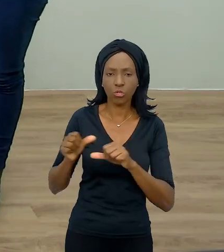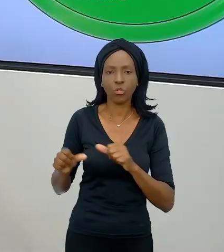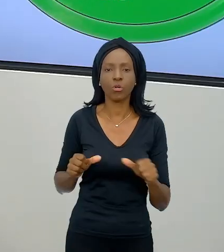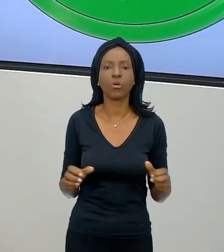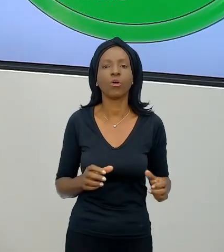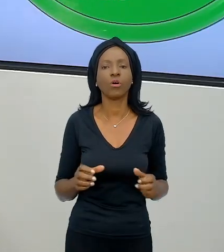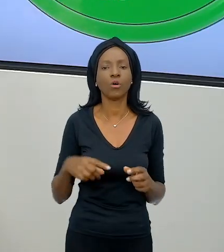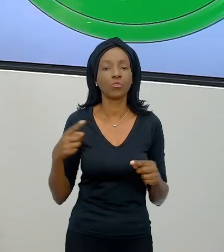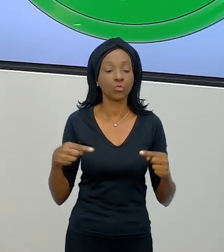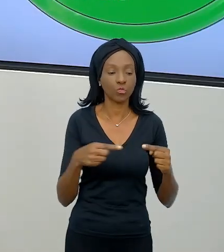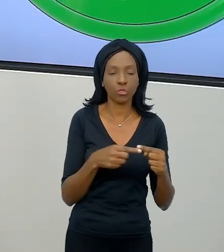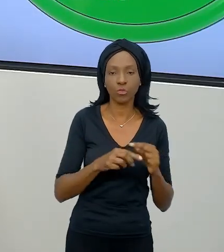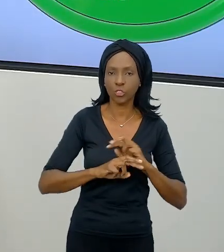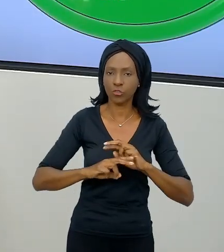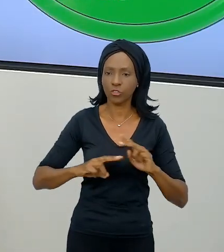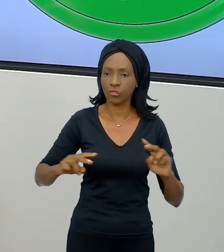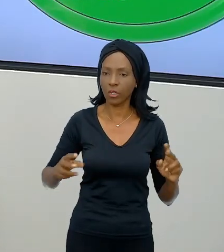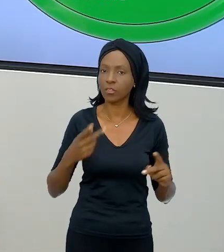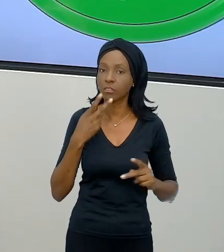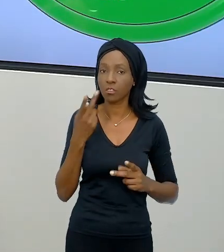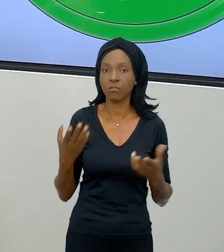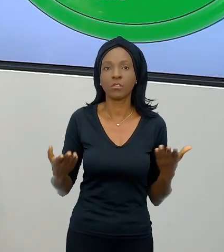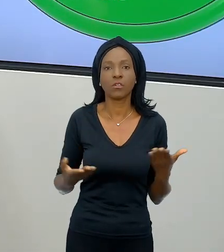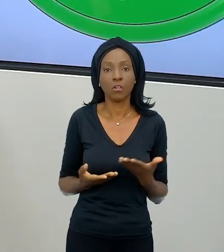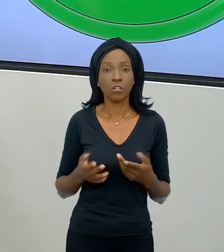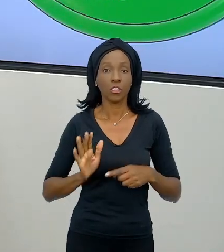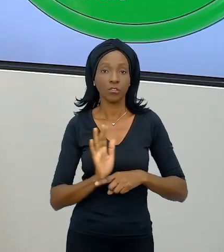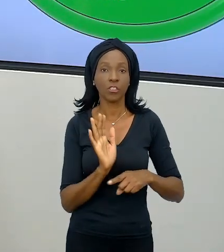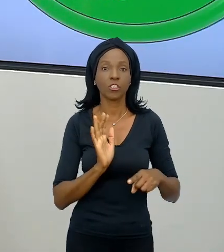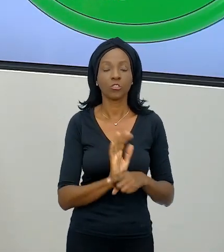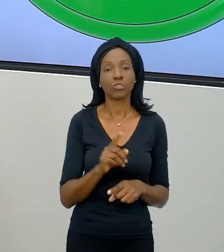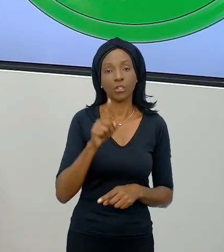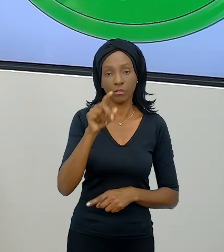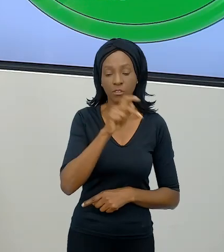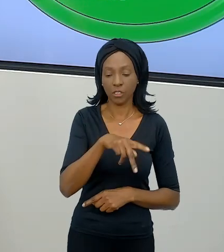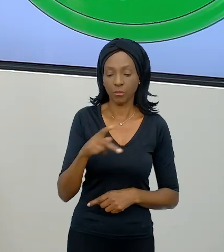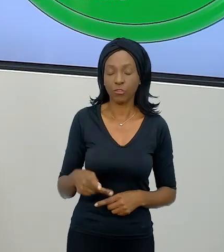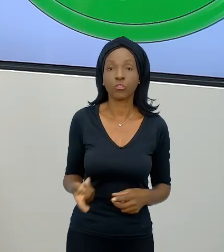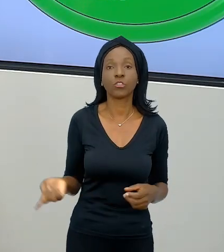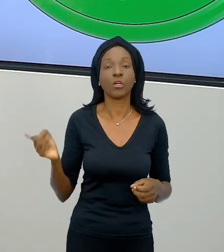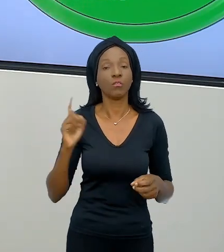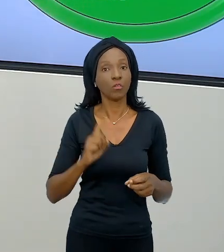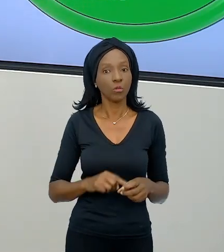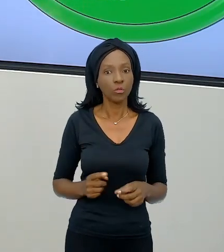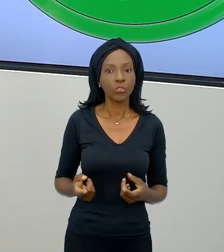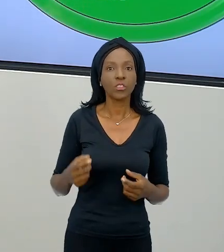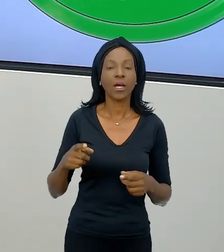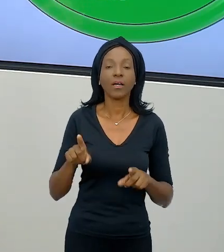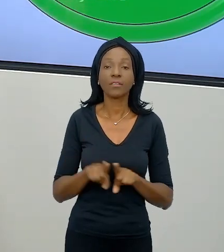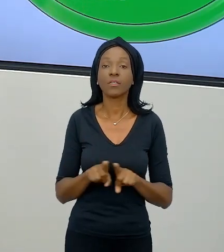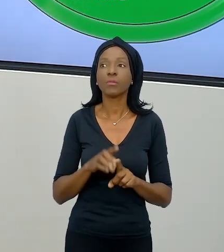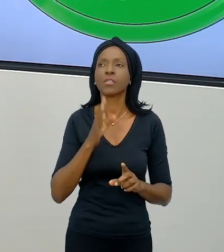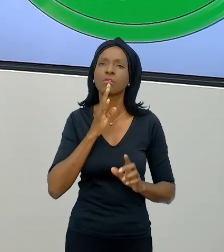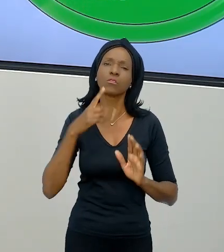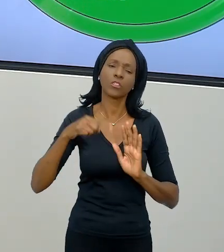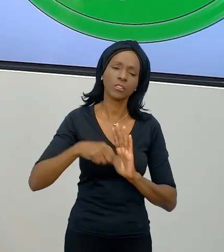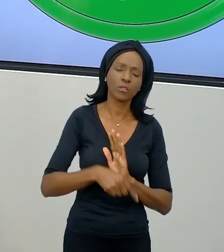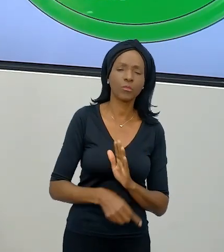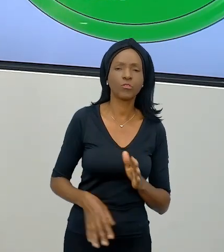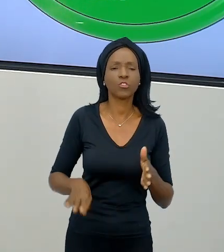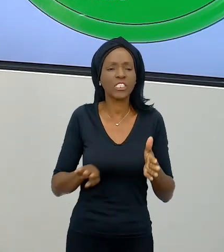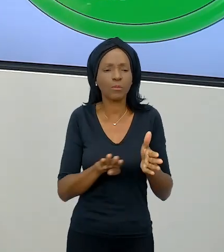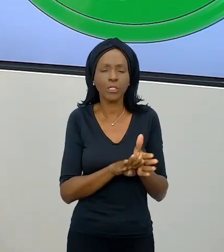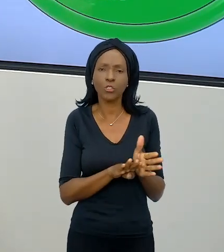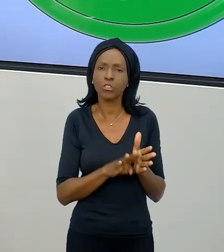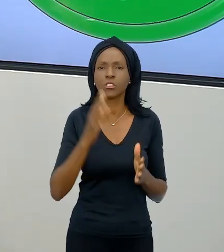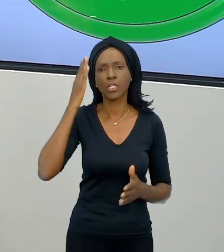sendo mencionados, né, vai possibilitar você, professor, retomar aí e também se aprofundar dessa metodologia. A